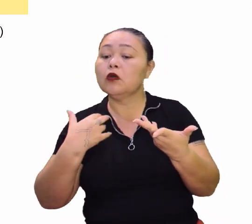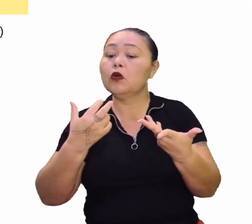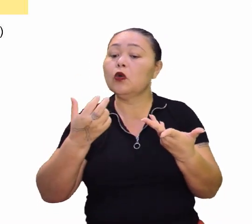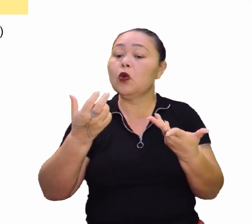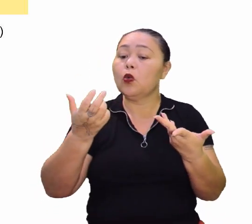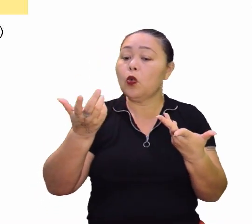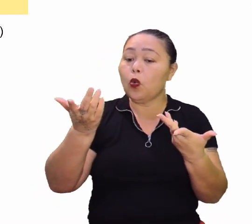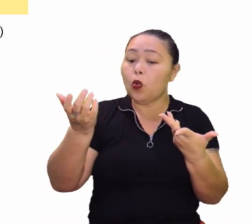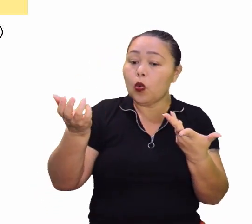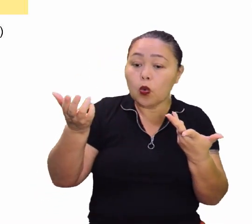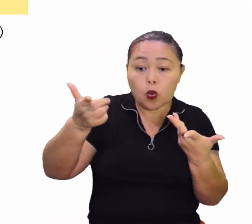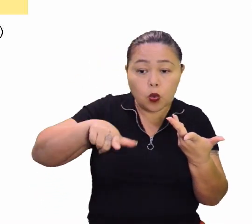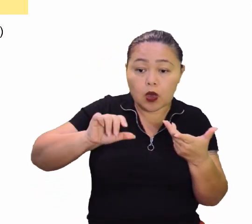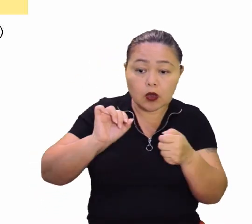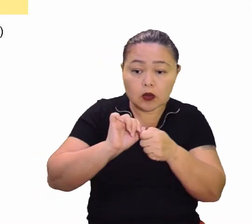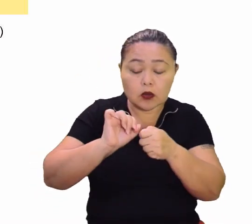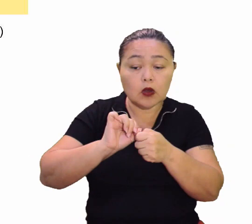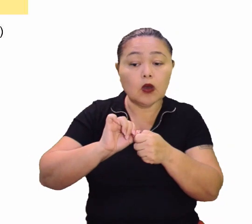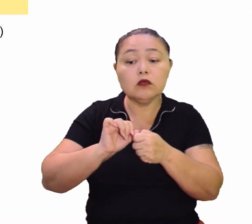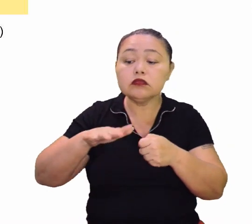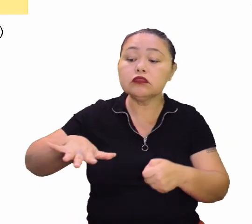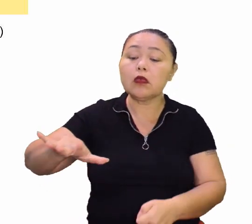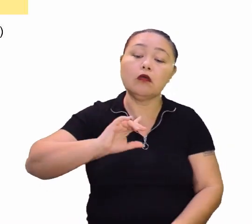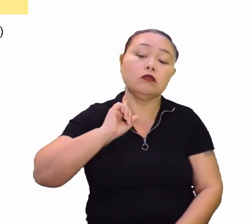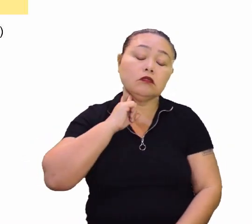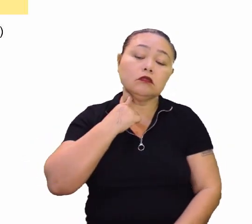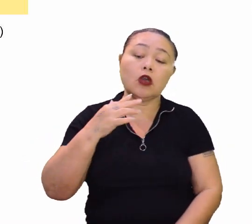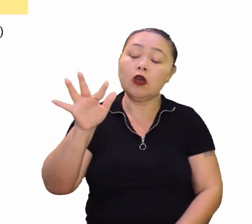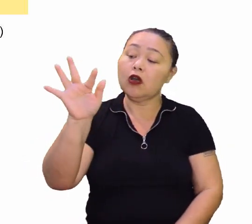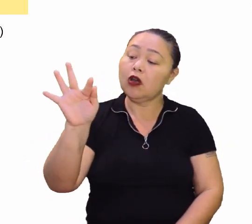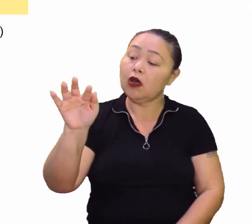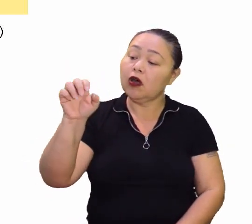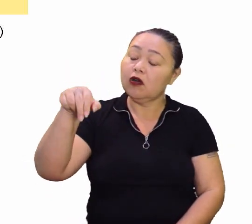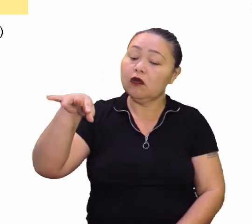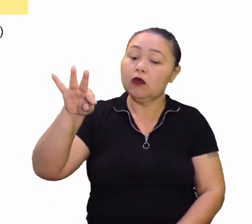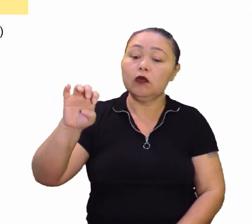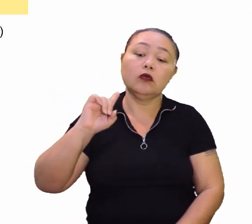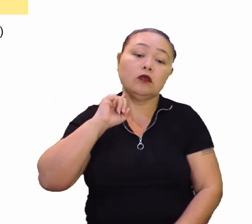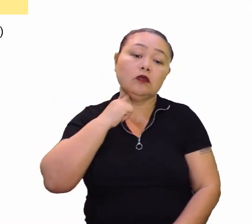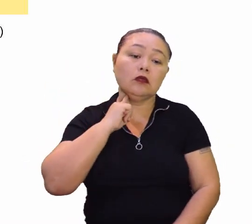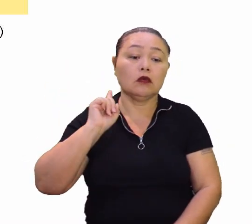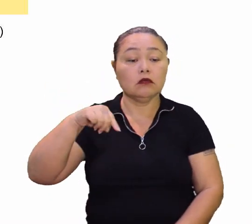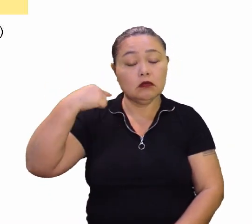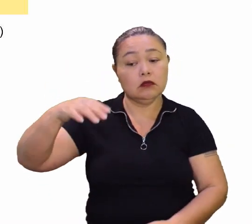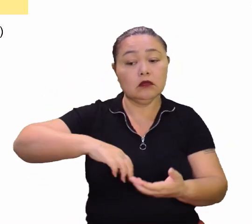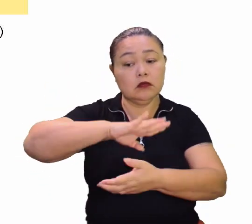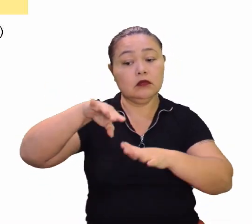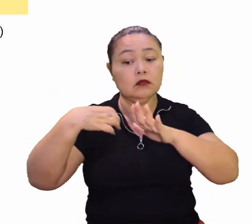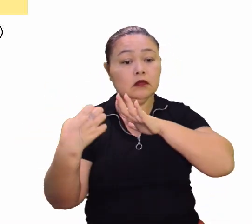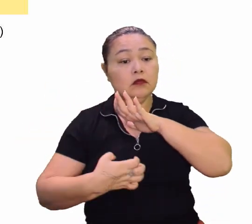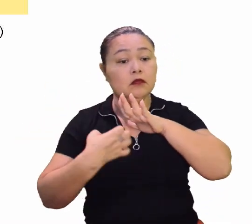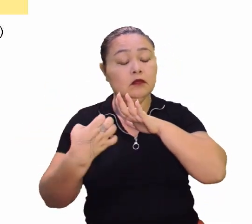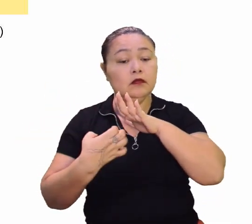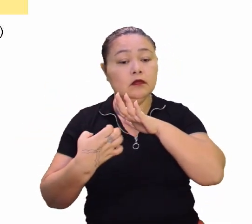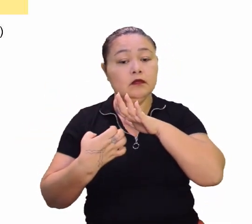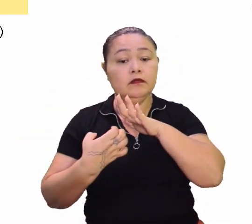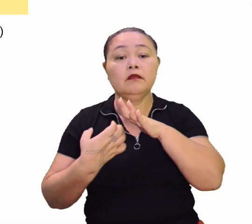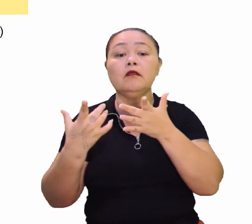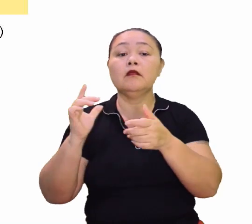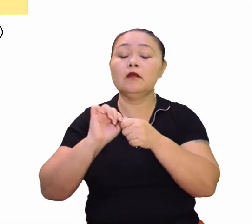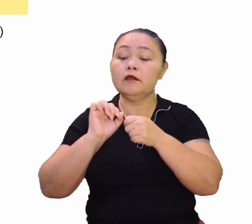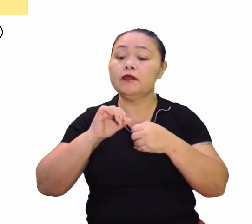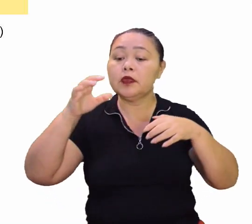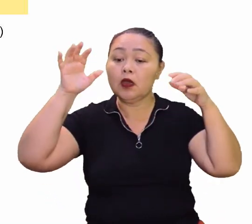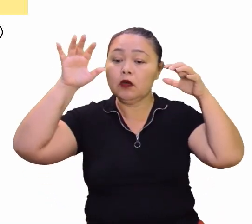fontes poluentes, principalmente a partir da Revolução Industrial. Então, a